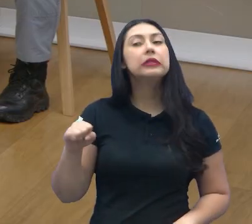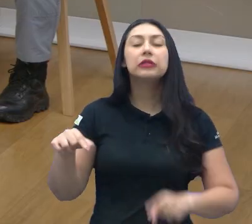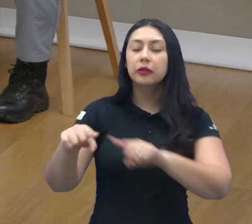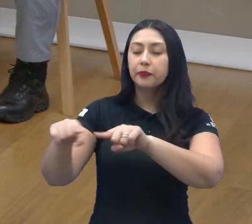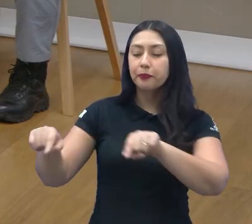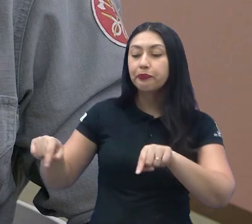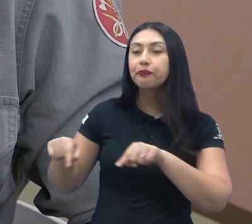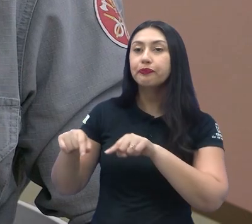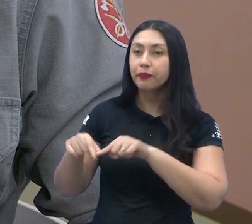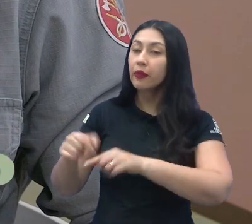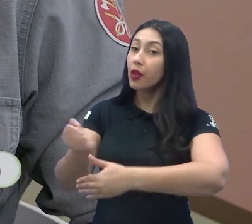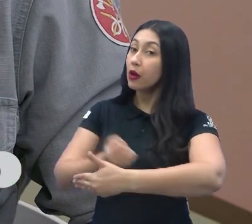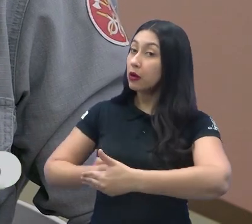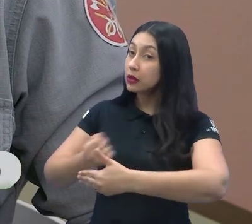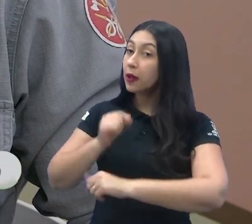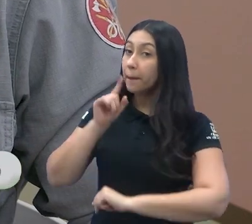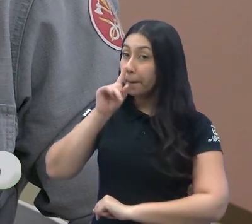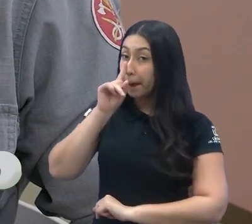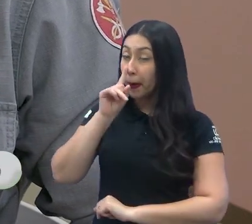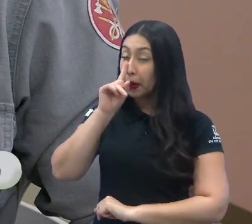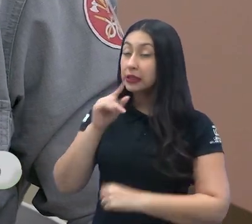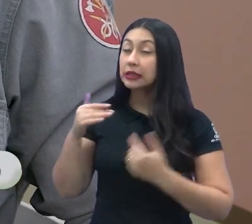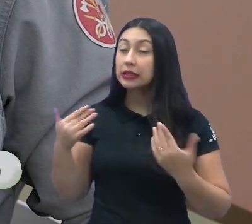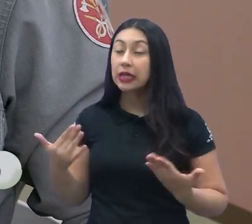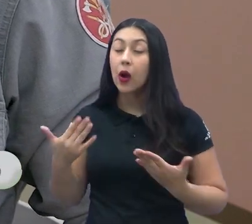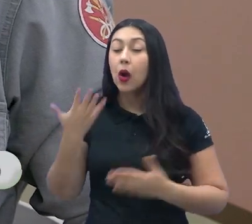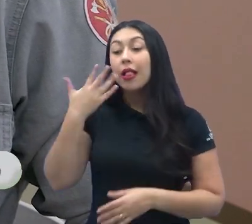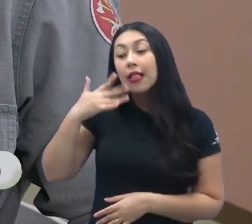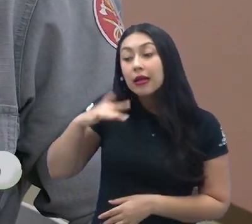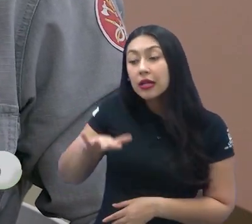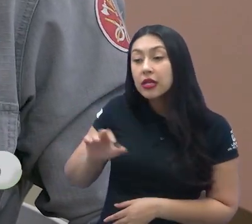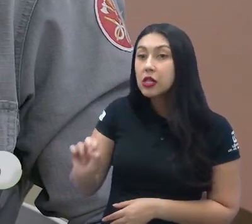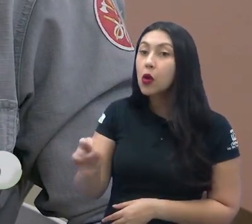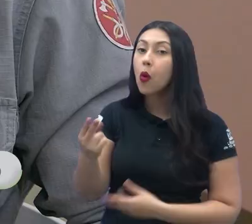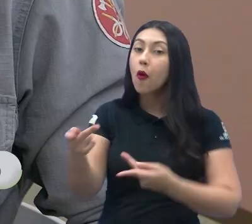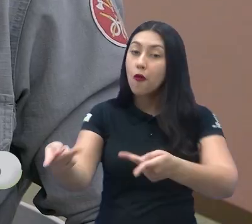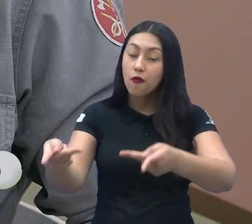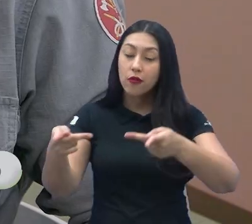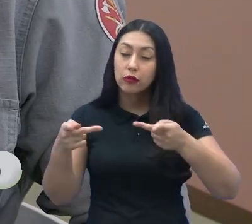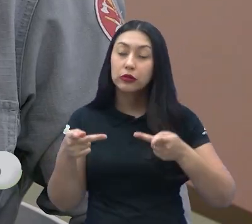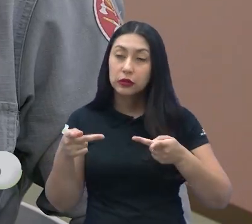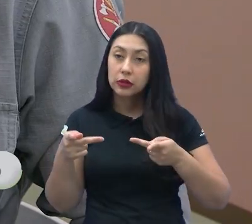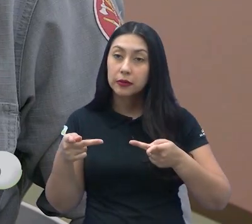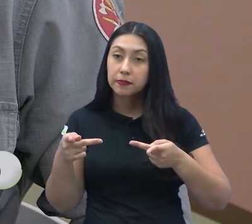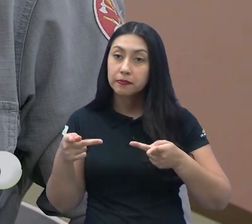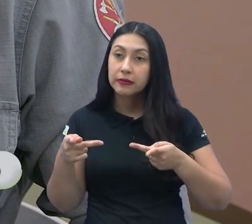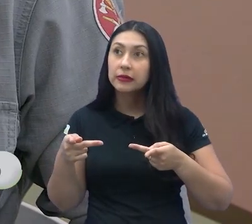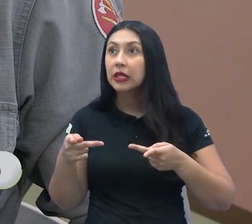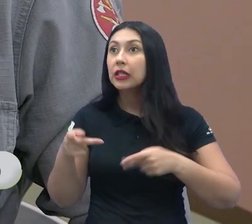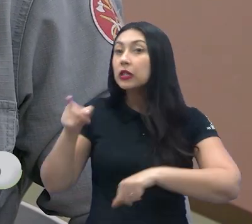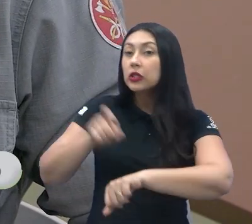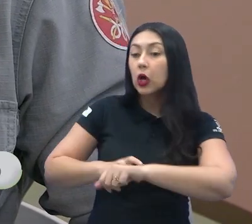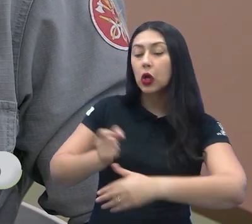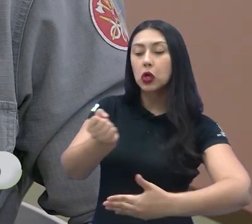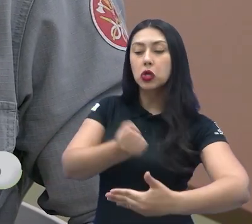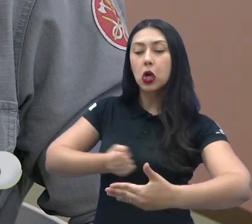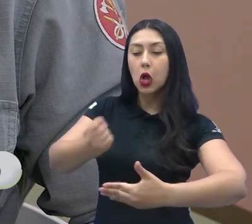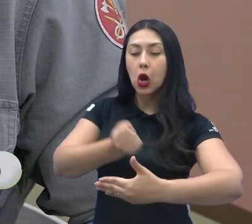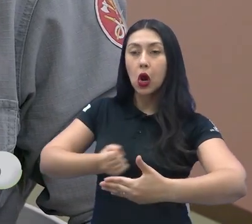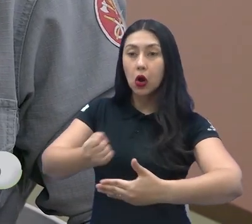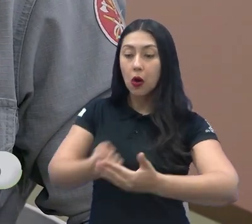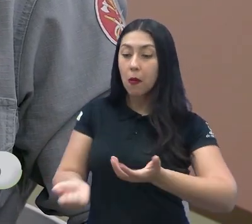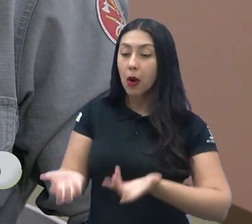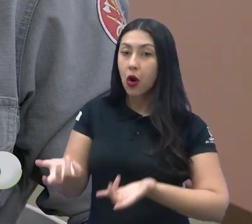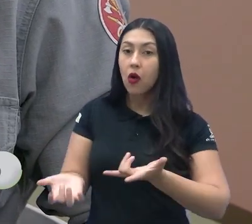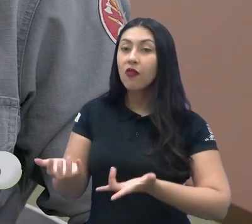crítico, né? Então, quem tem criança em casa ou está recebendo a visita, como você mesmo disse, está fazendo ali alguma comida utilizando o fogão, é